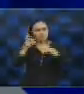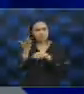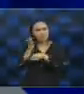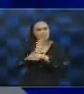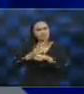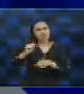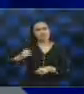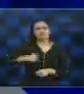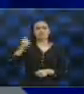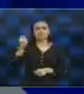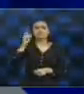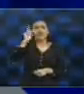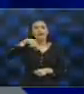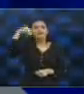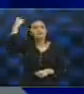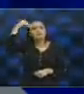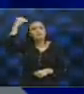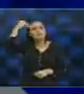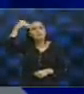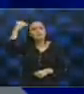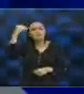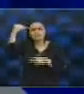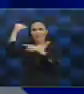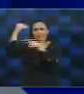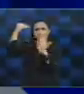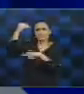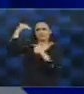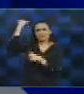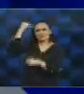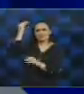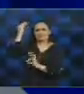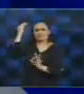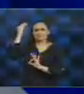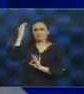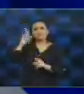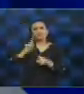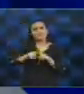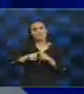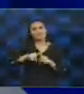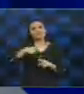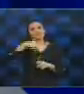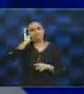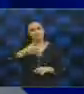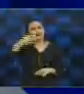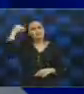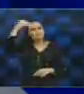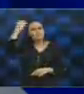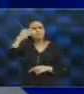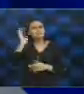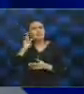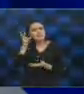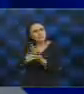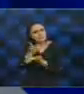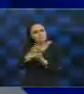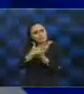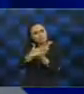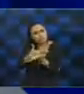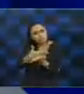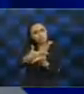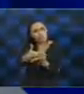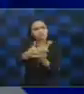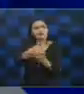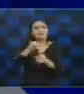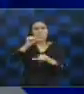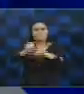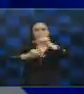experiência contra a inexperiência. É a experiência contra uma... E a experiência que, inclusive, quer continuar a mudar a cidade de Manaus para melhor.